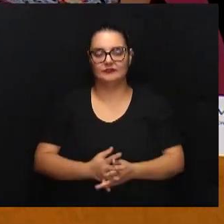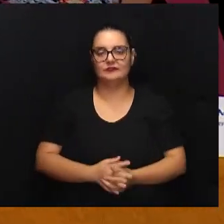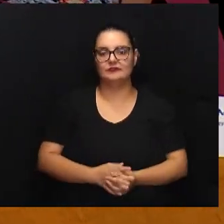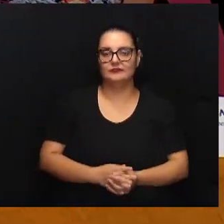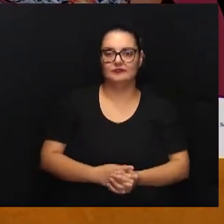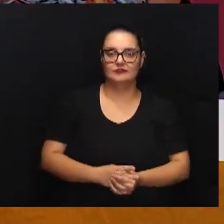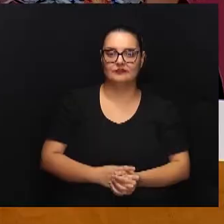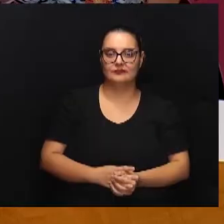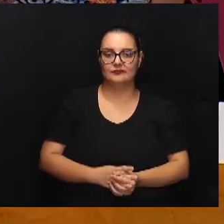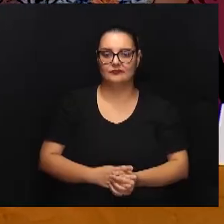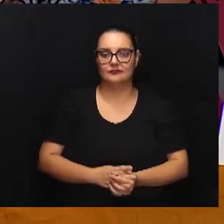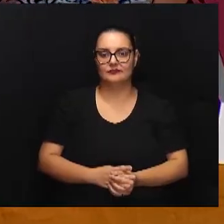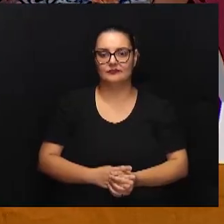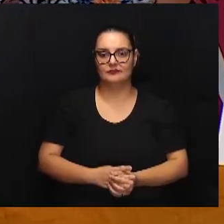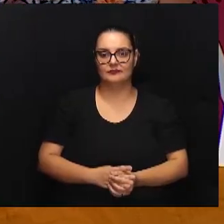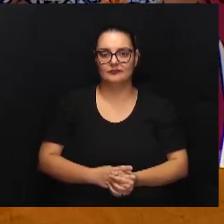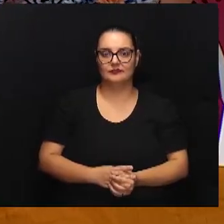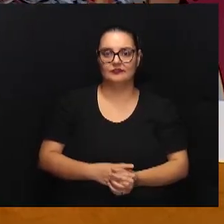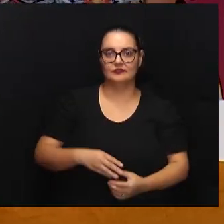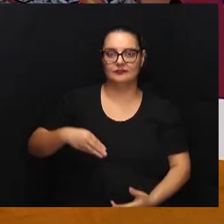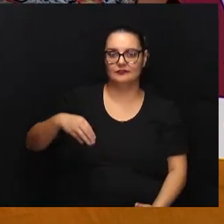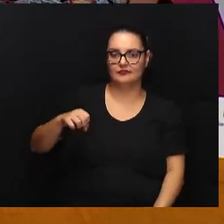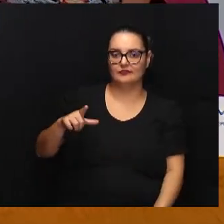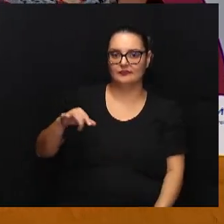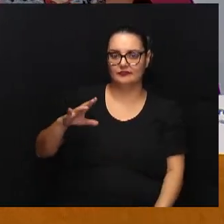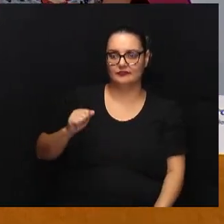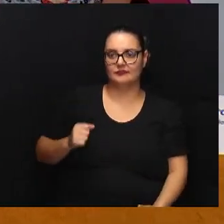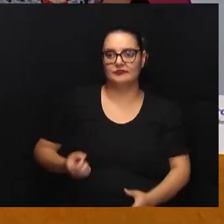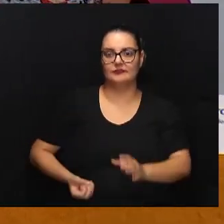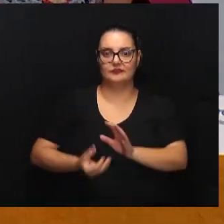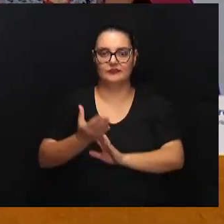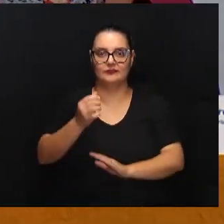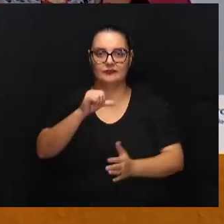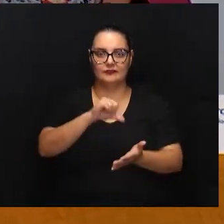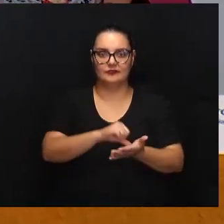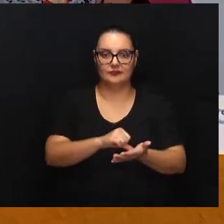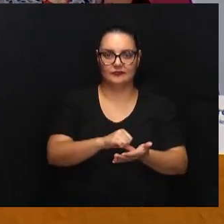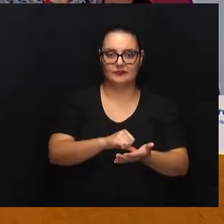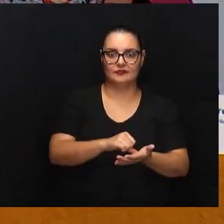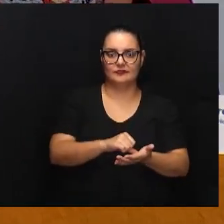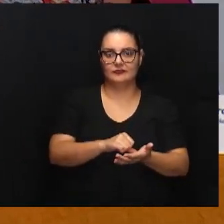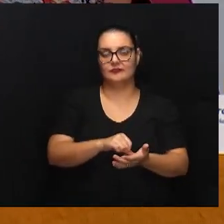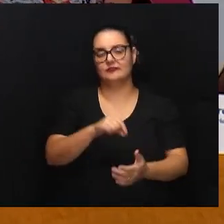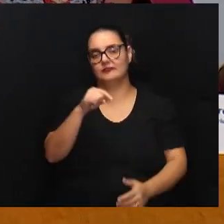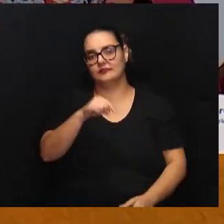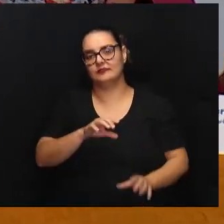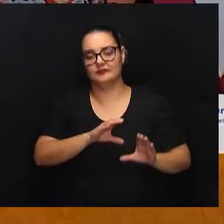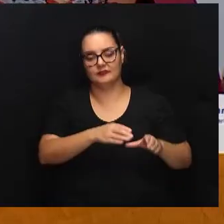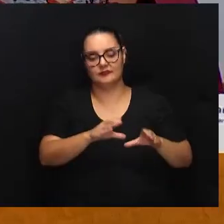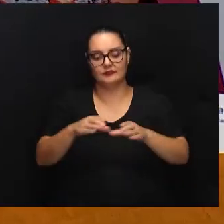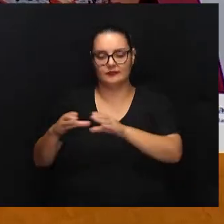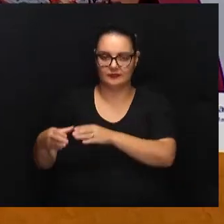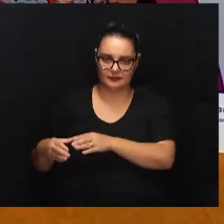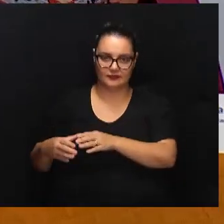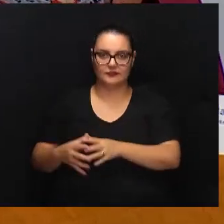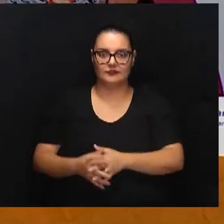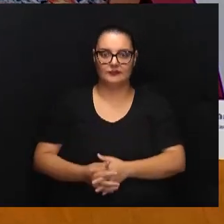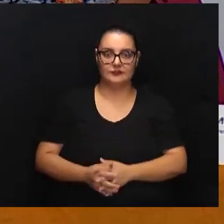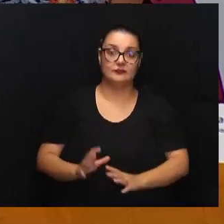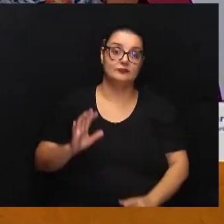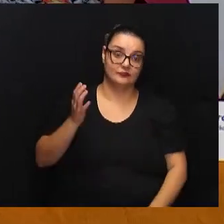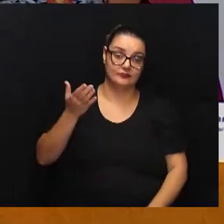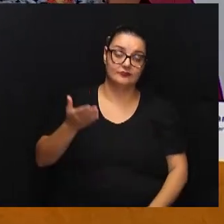anos, 3, indo para 4 anos, o Moleca recém-fundado, o Núcleo de Gays Lésbicas do PT, eram